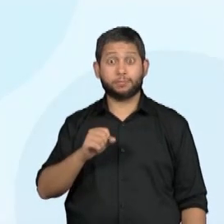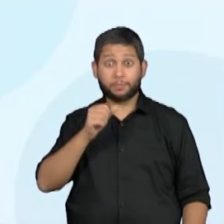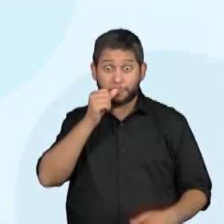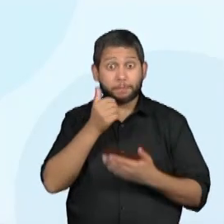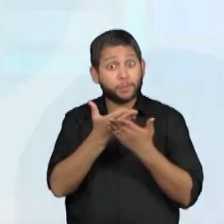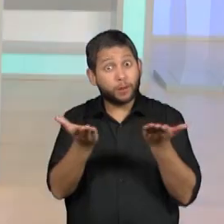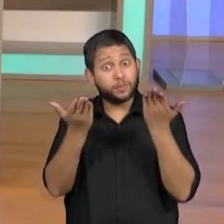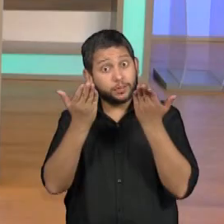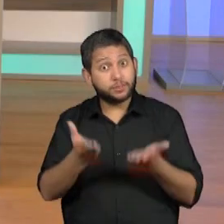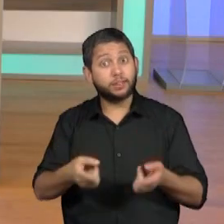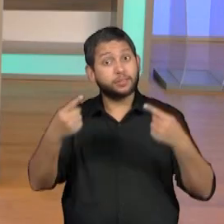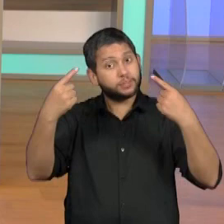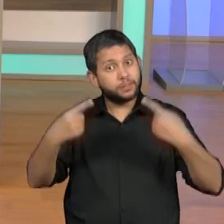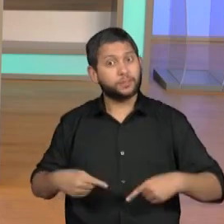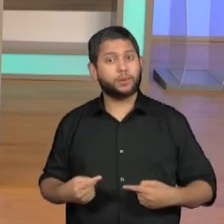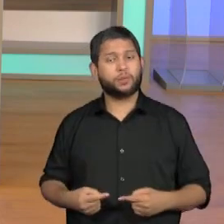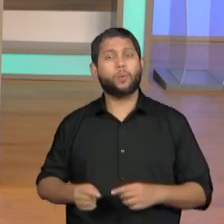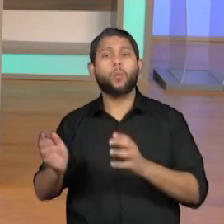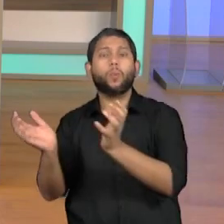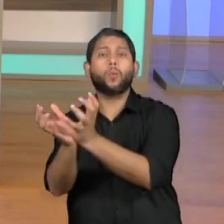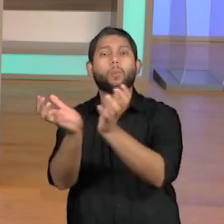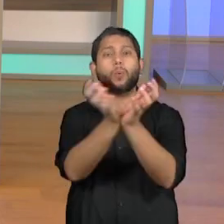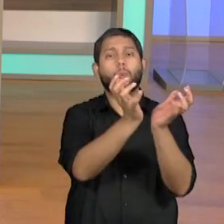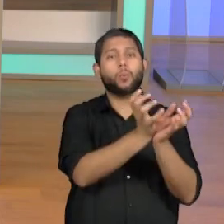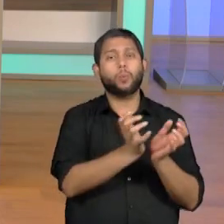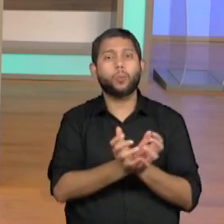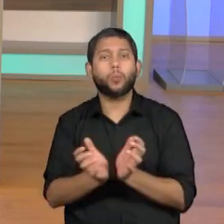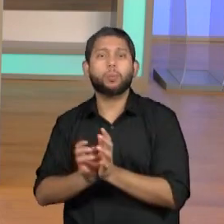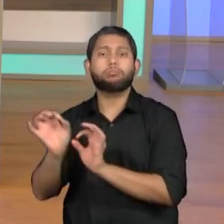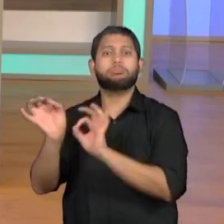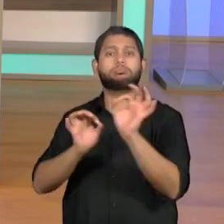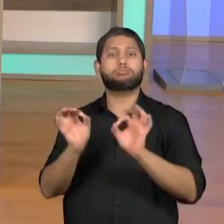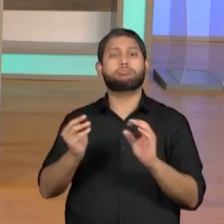vocês agrupar as figuras geométricas